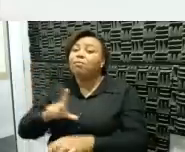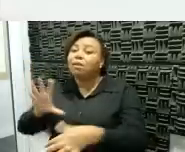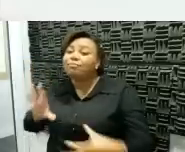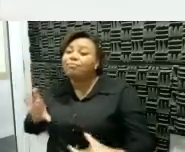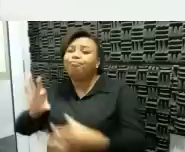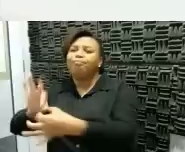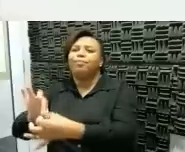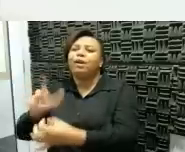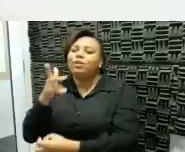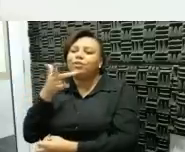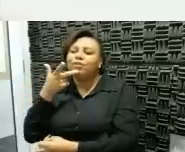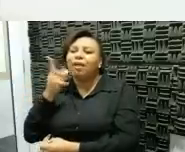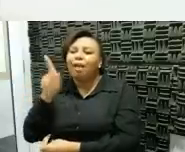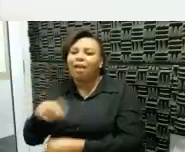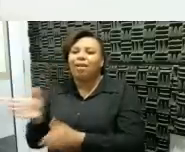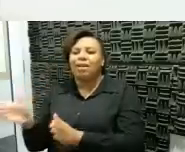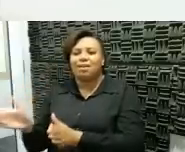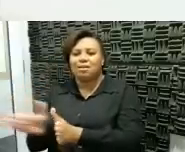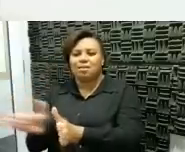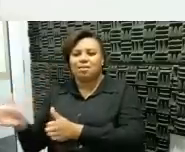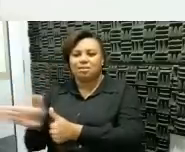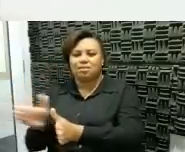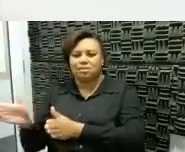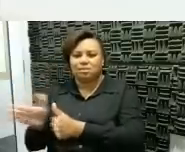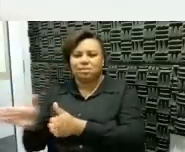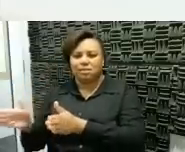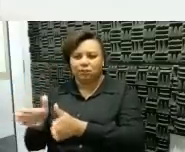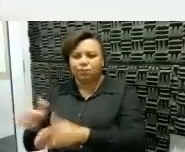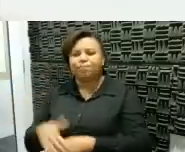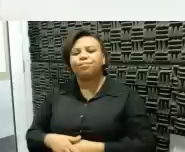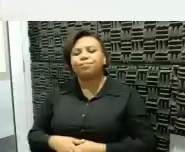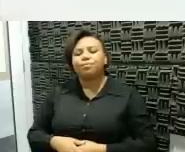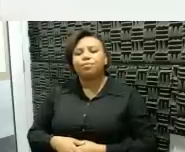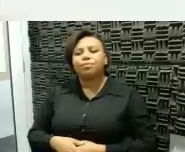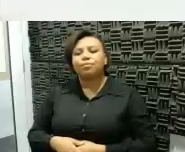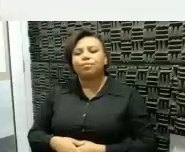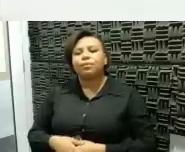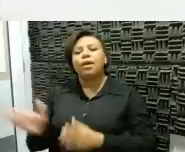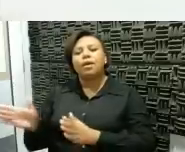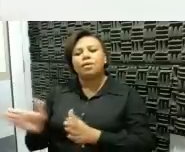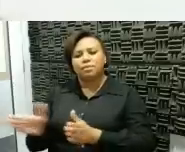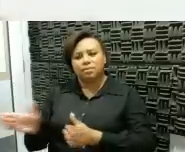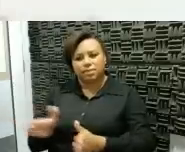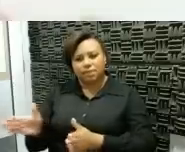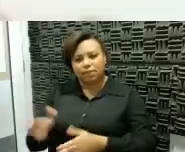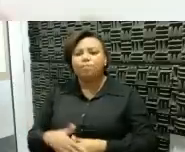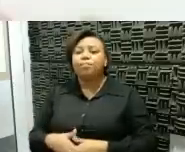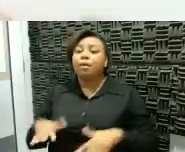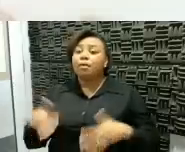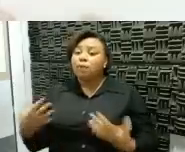de acessibilidade acessibilidade ou seja né